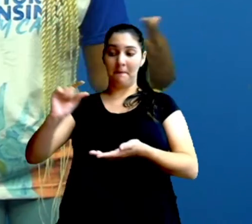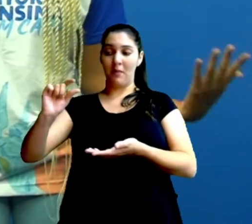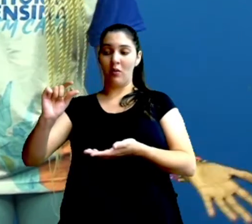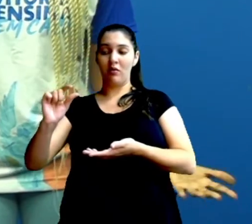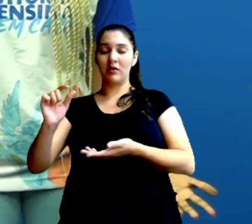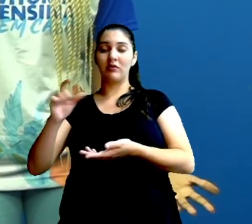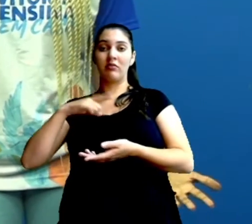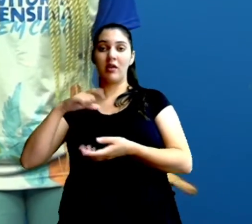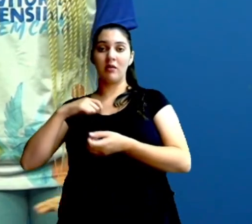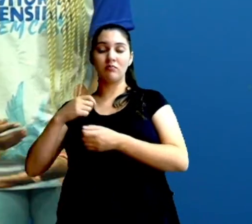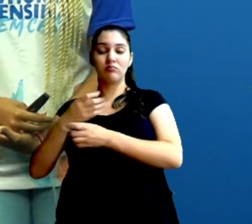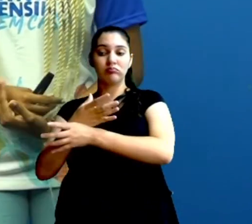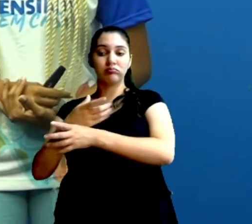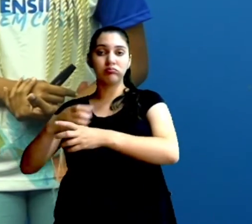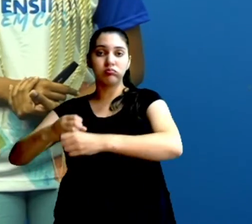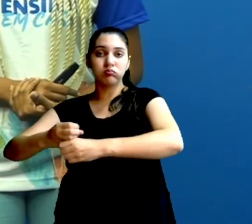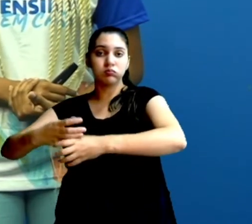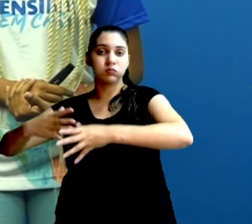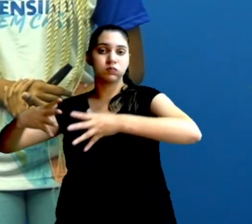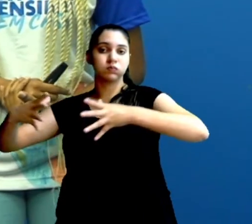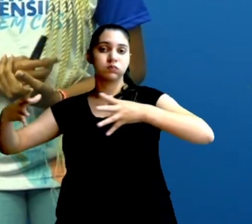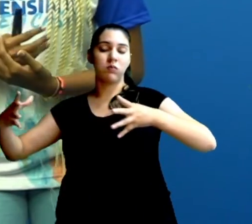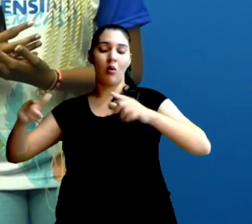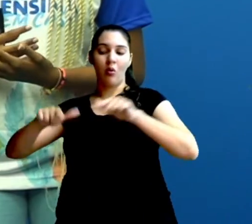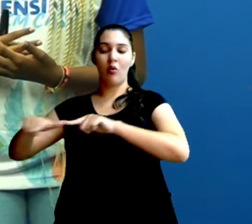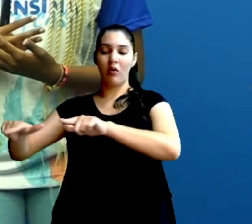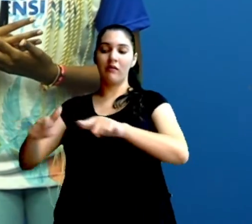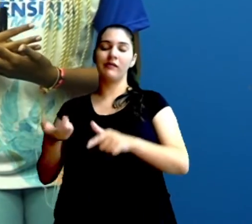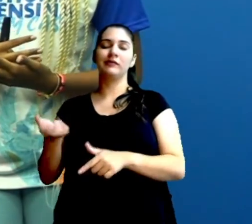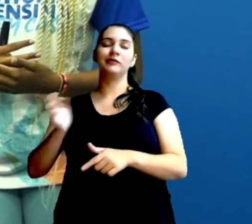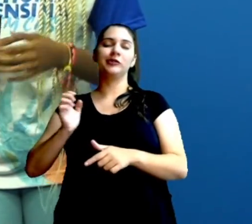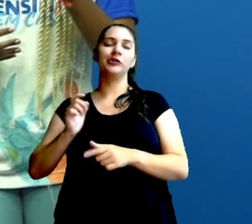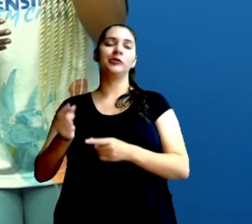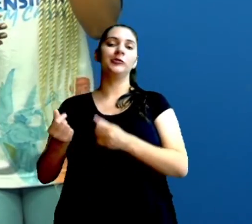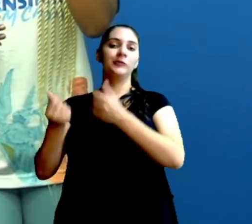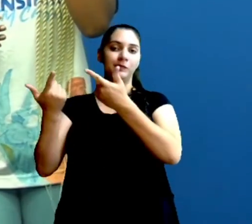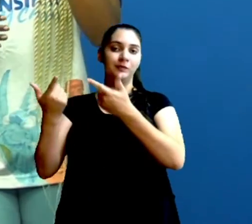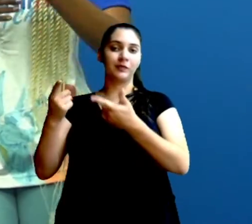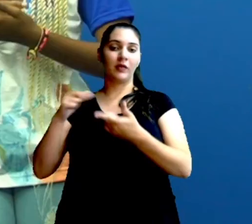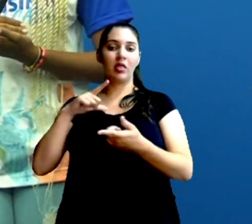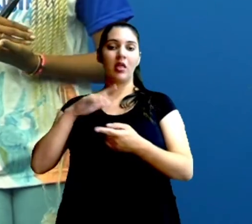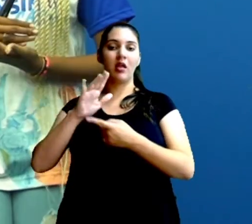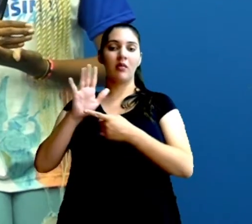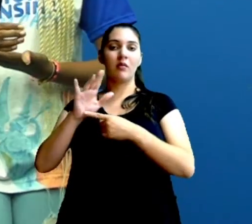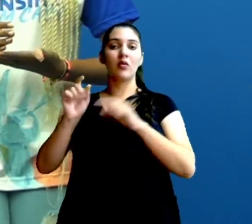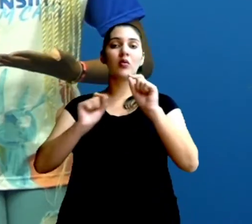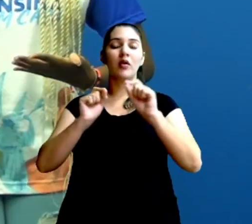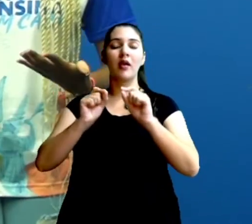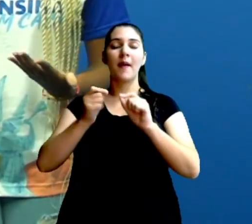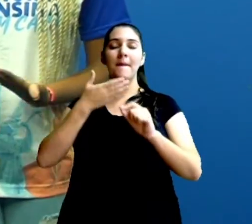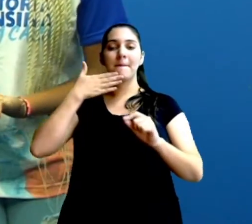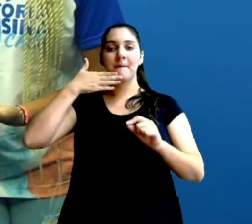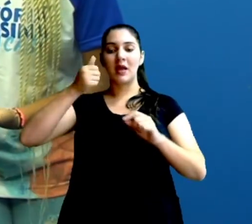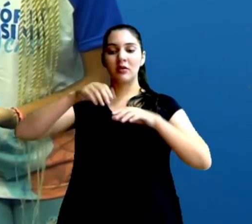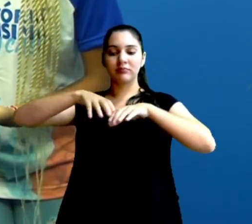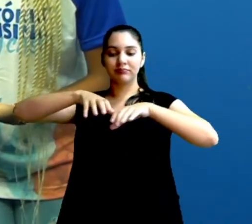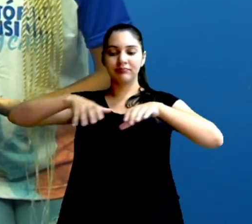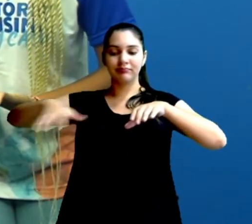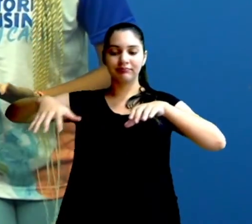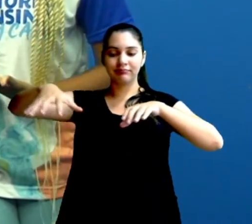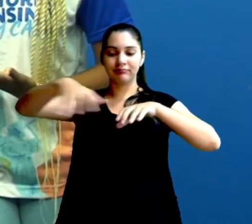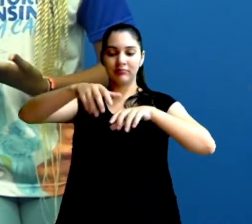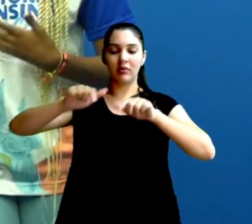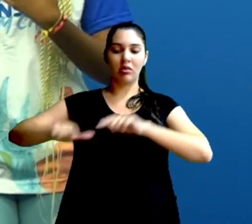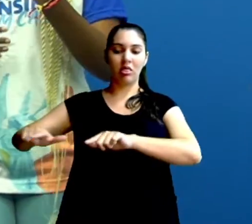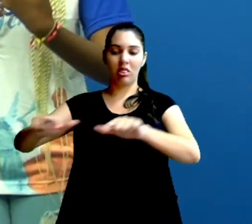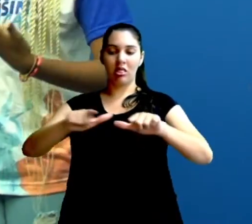têm muita terra. E daí surge nisso, né? De uma melhor distribuição de terra.